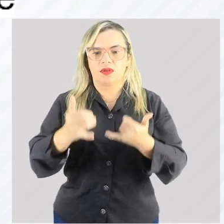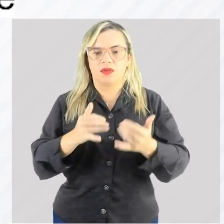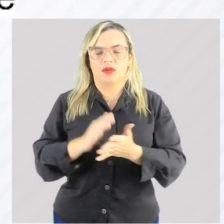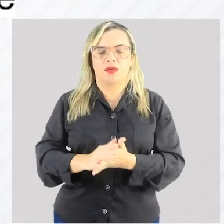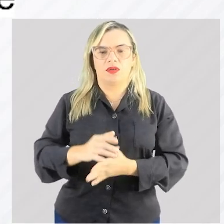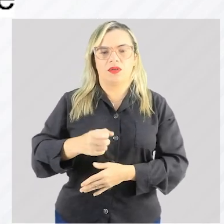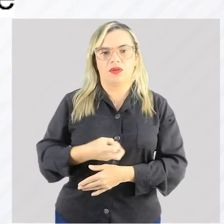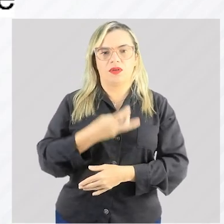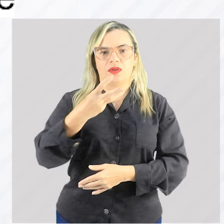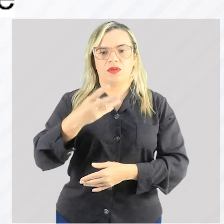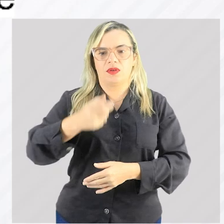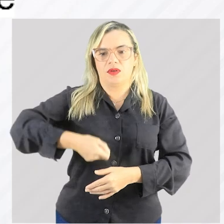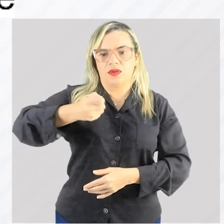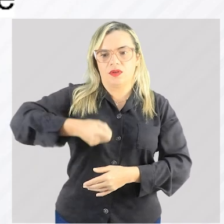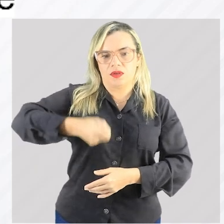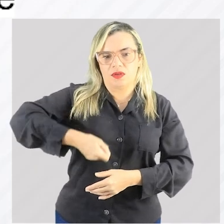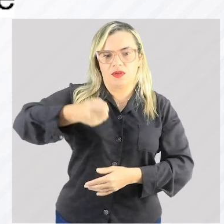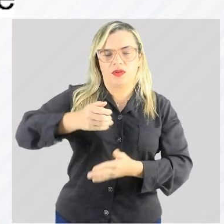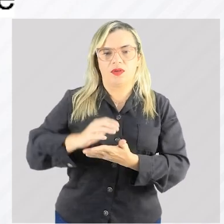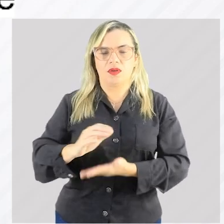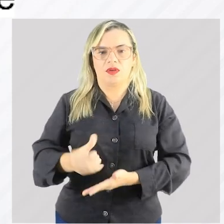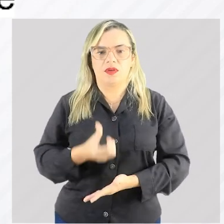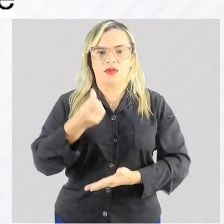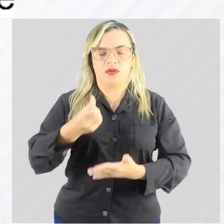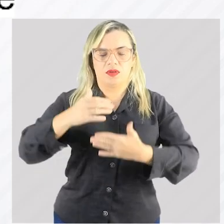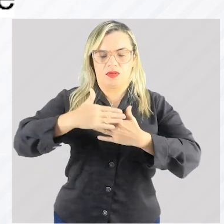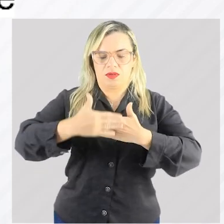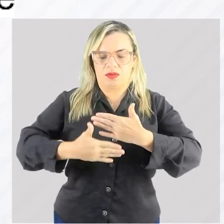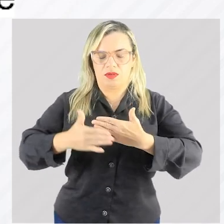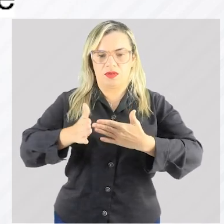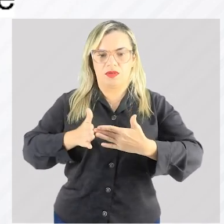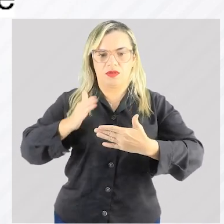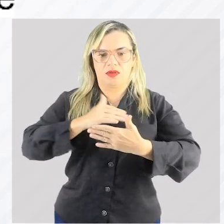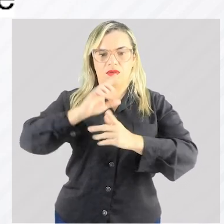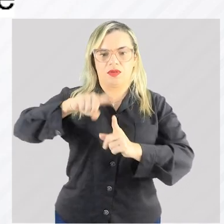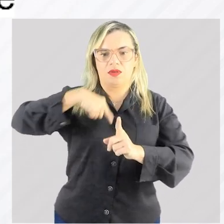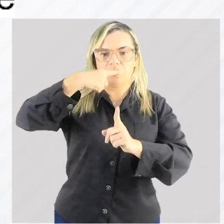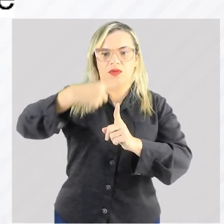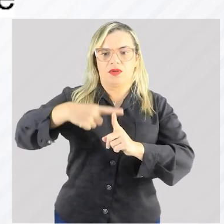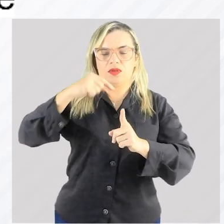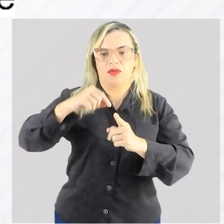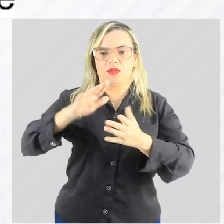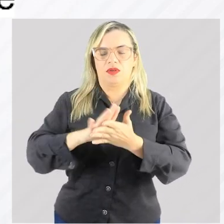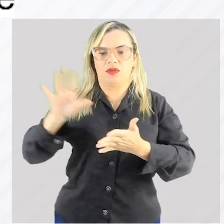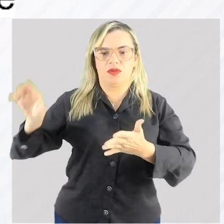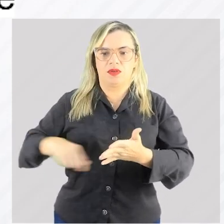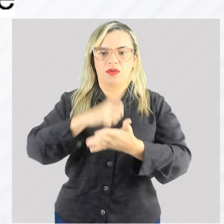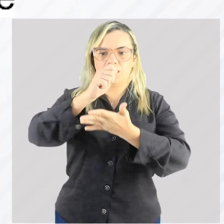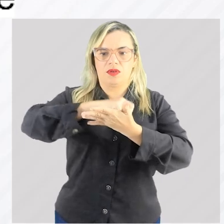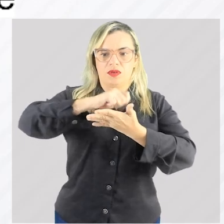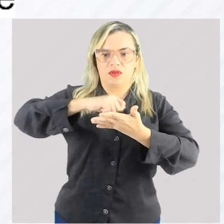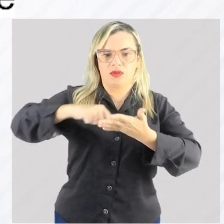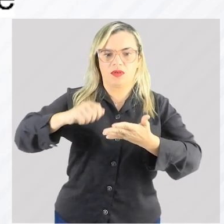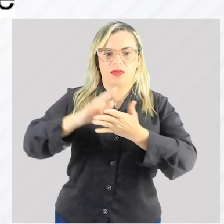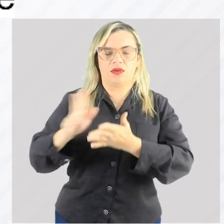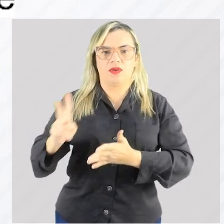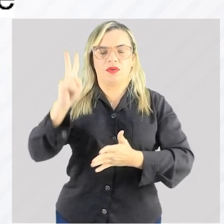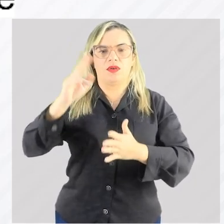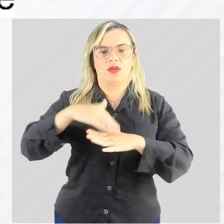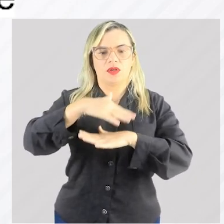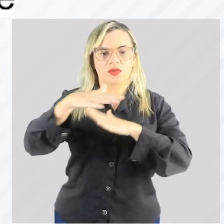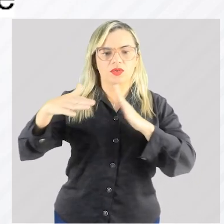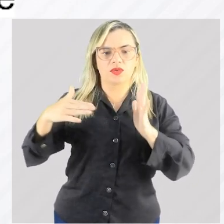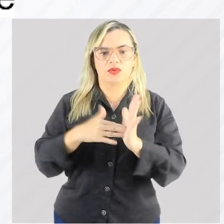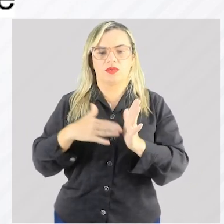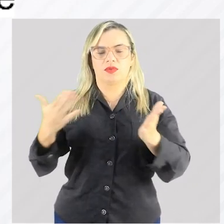dados de seis lados somar o valor de suas faces e anotar o valor total